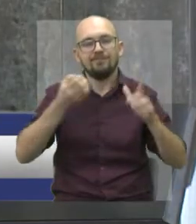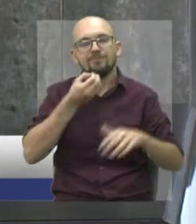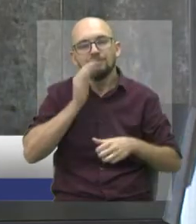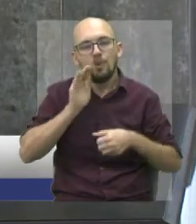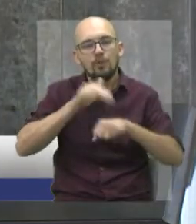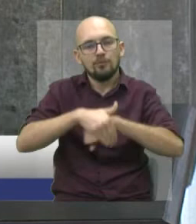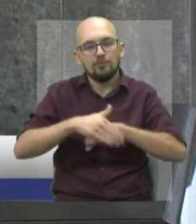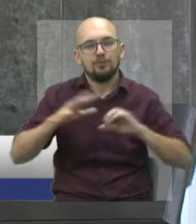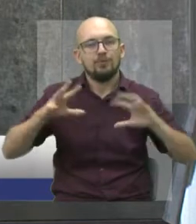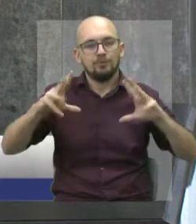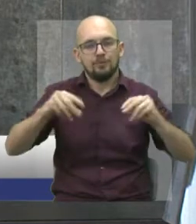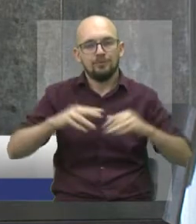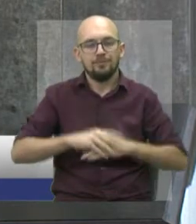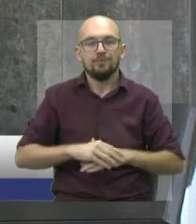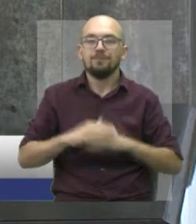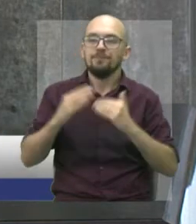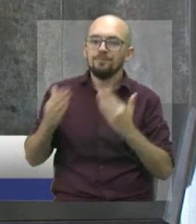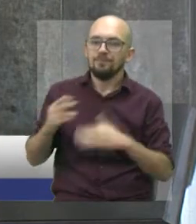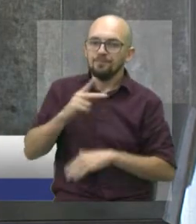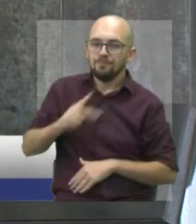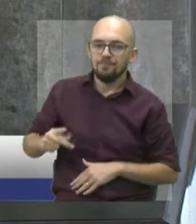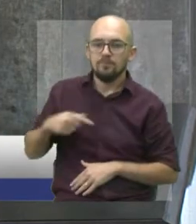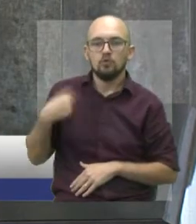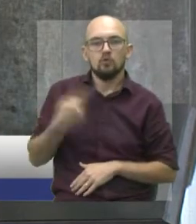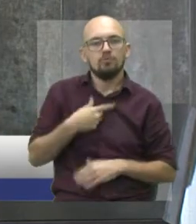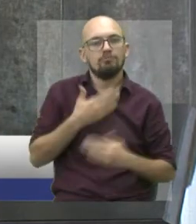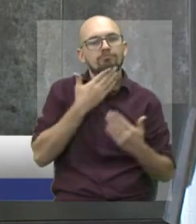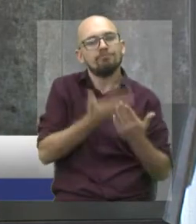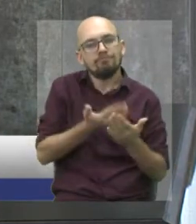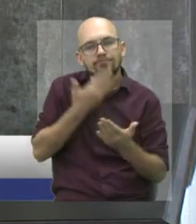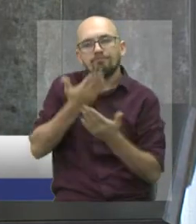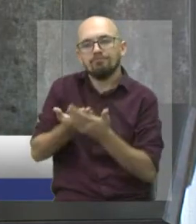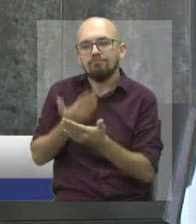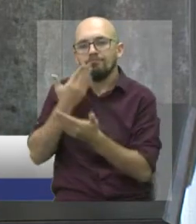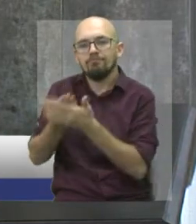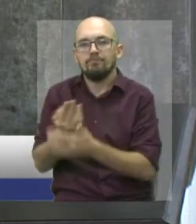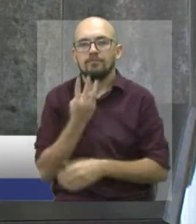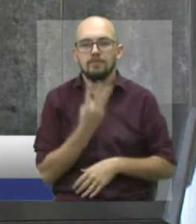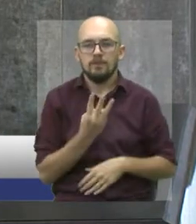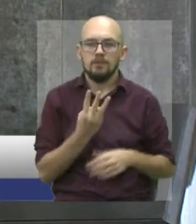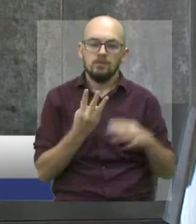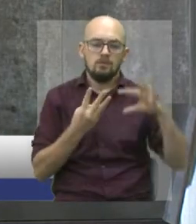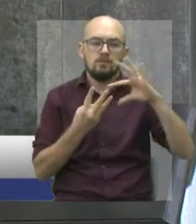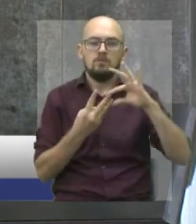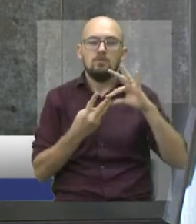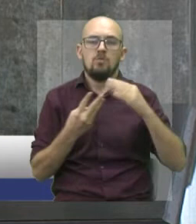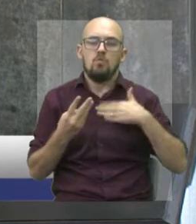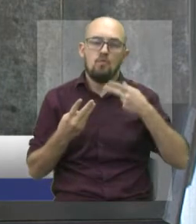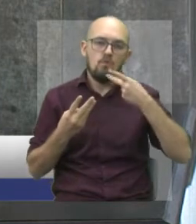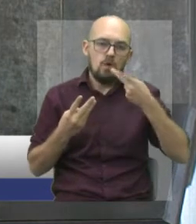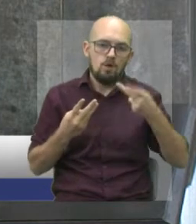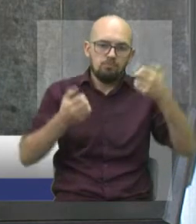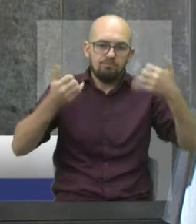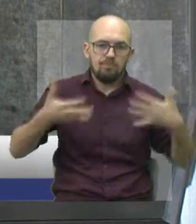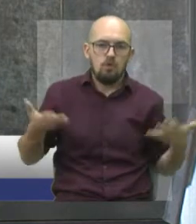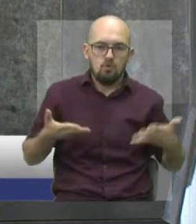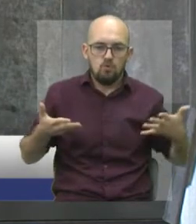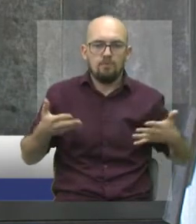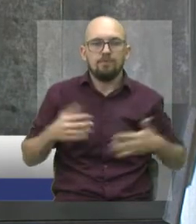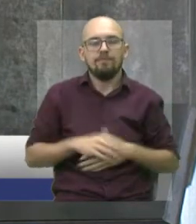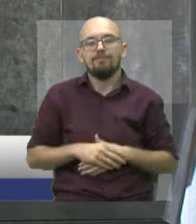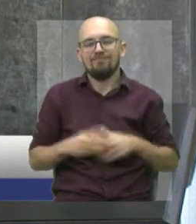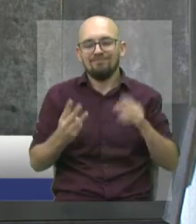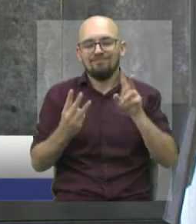noite. Senhor presidente, nós fizemos 3 requerimentos, eu gostaria de falar de 2 requerimentos dessa sessão, que